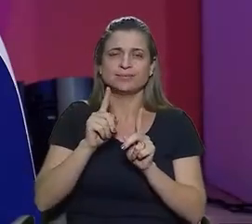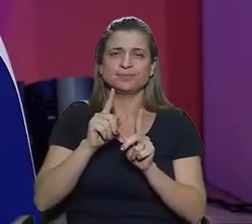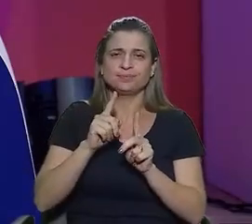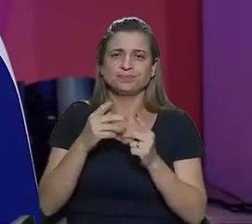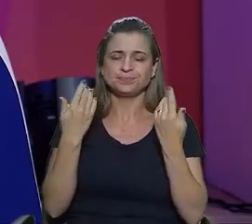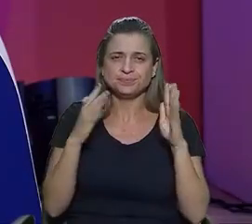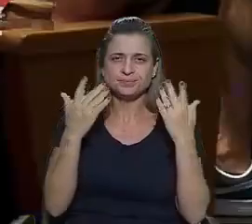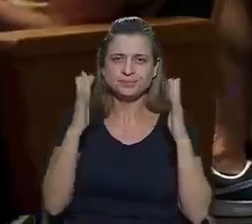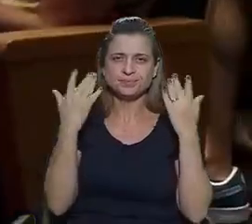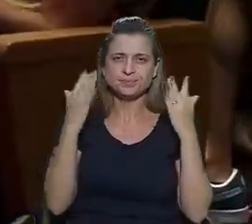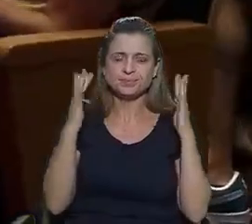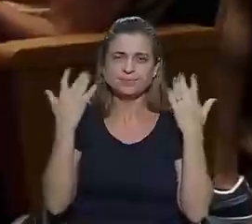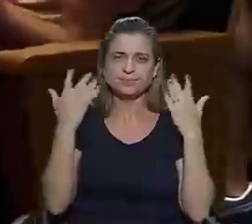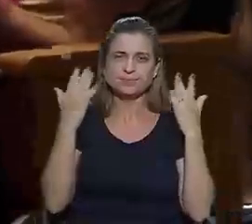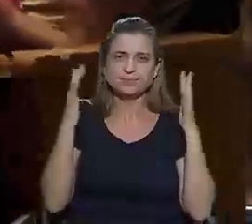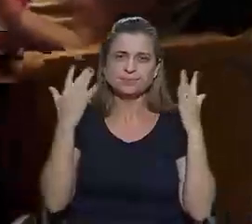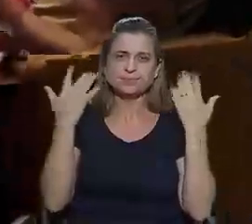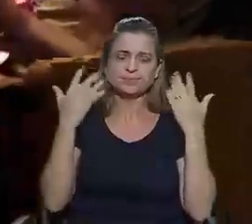Eita!